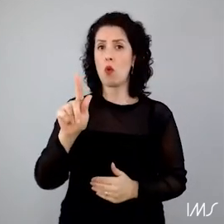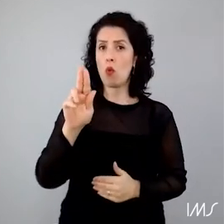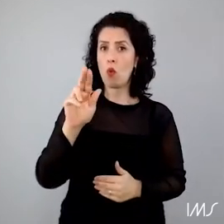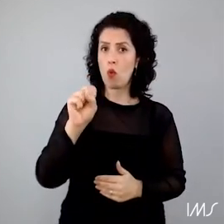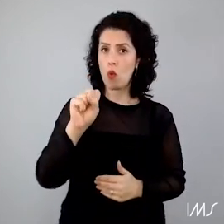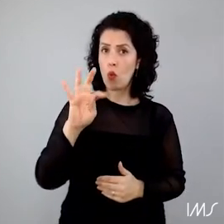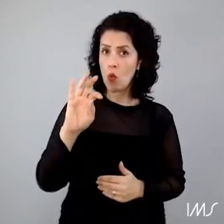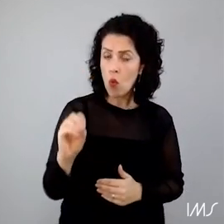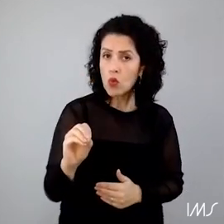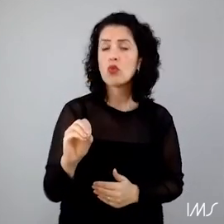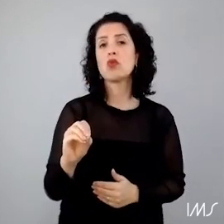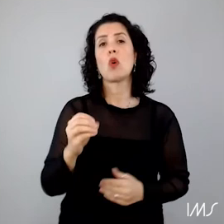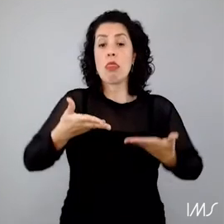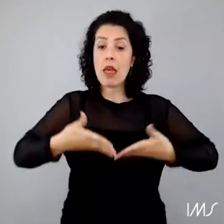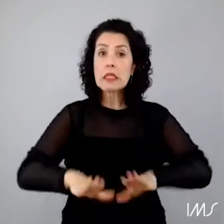e paulista